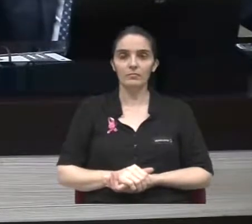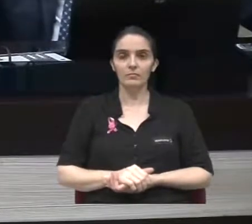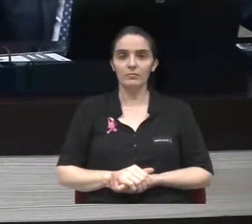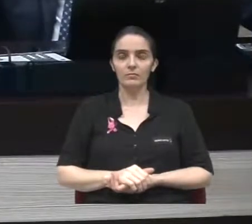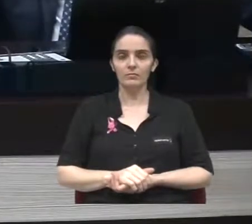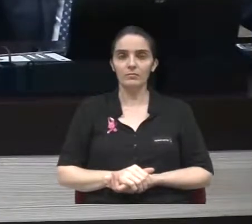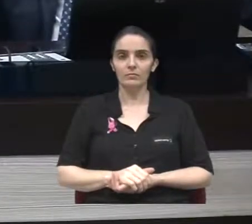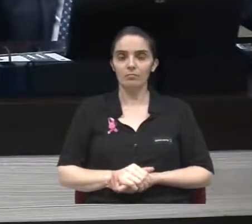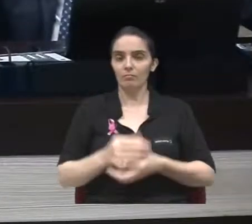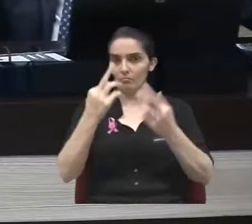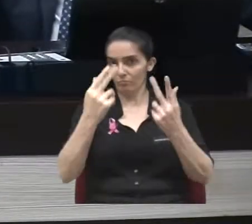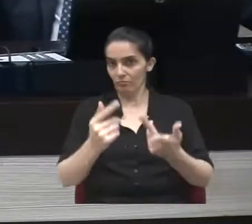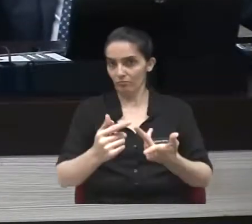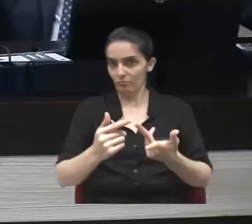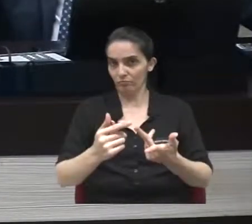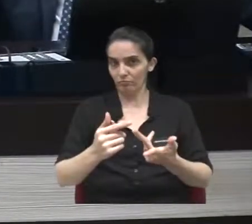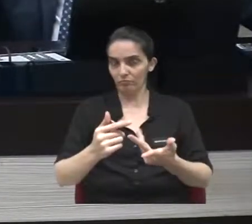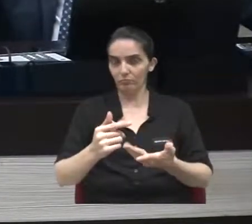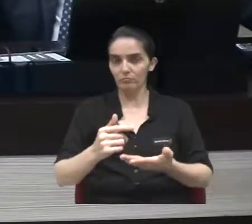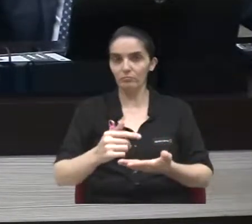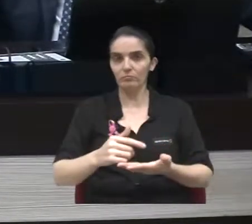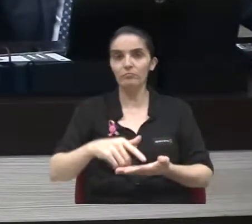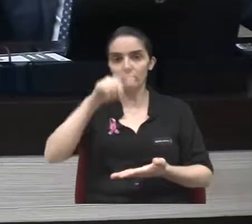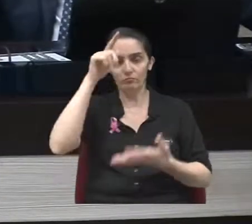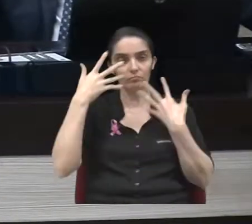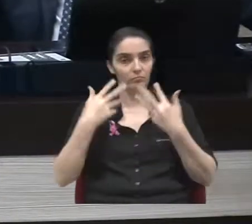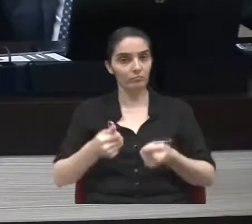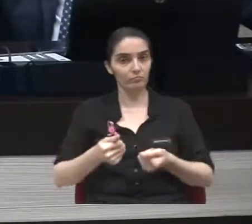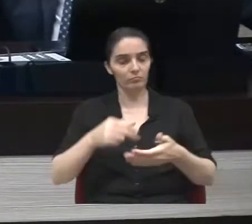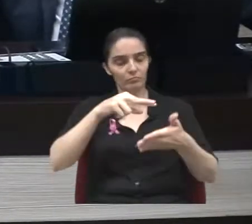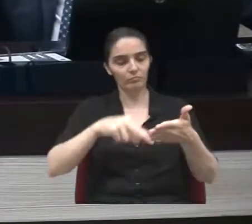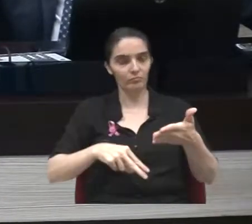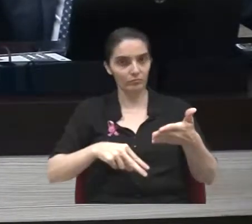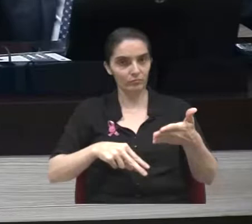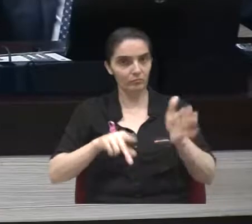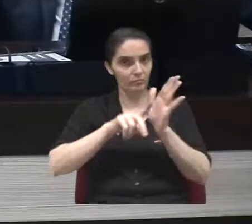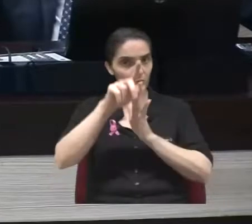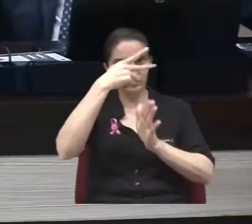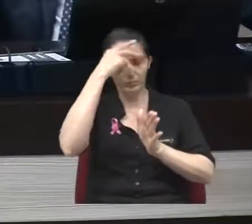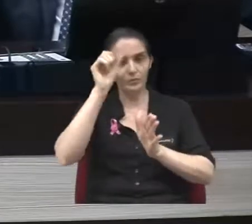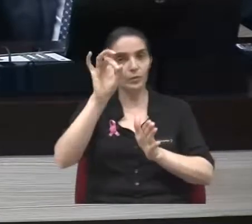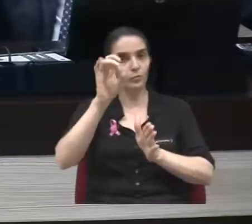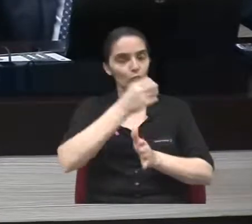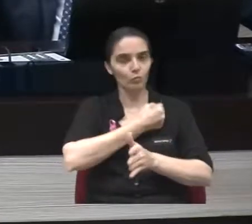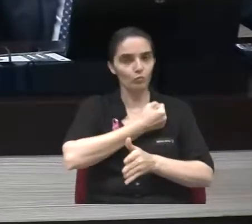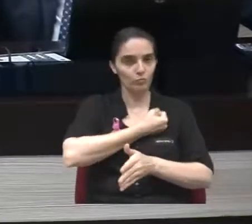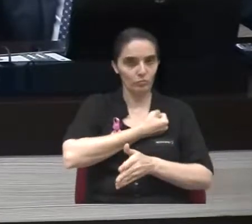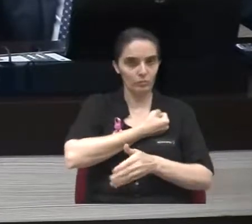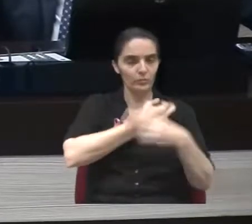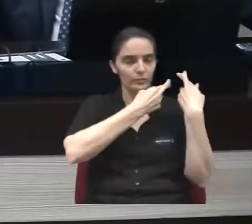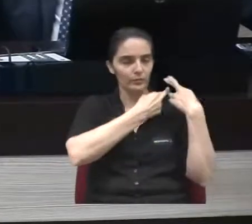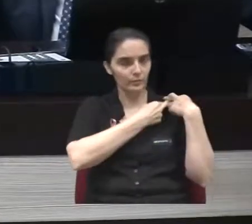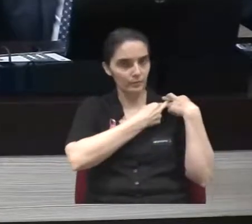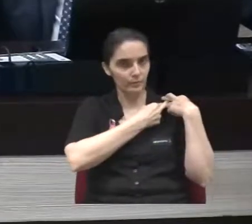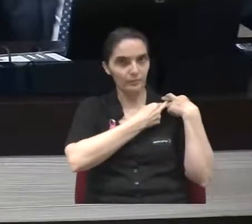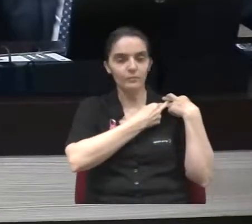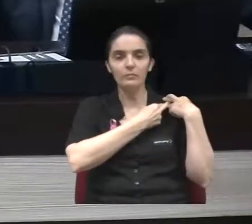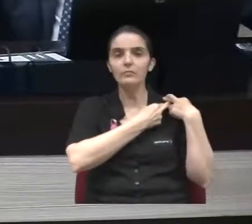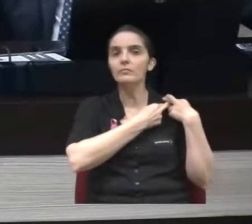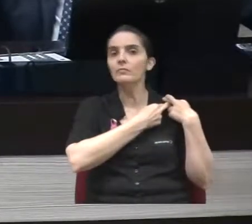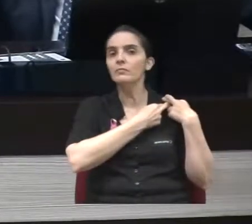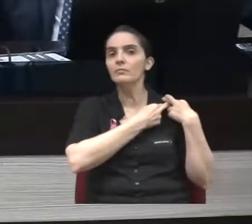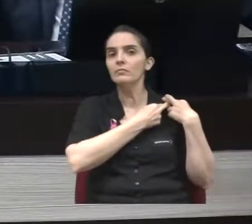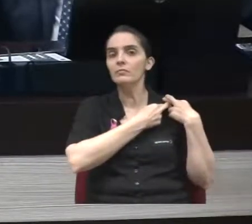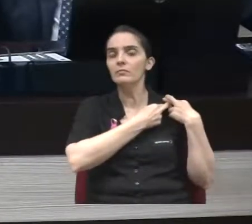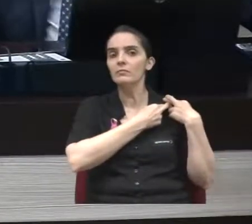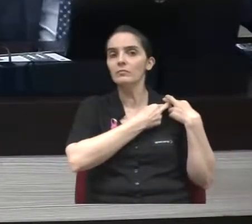Conforme a anuência dos líderes, passaremos à leitura dos requerimentos, apenas do número, do autor e da